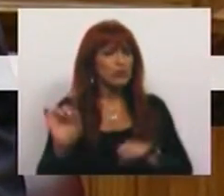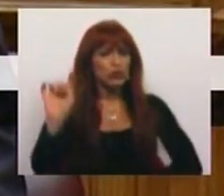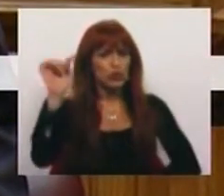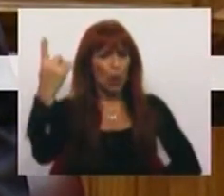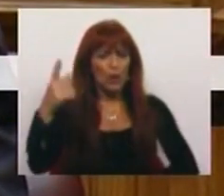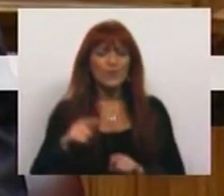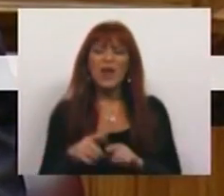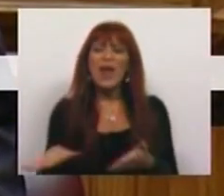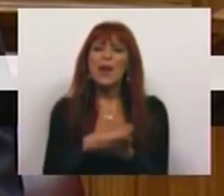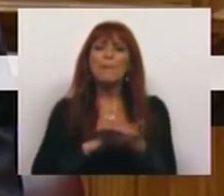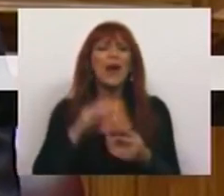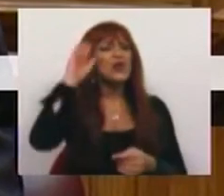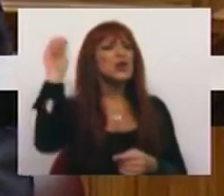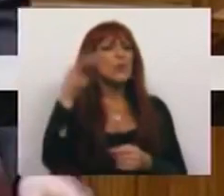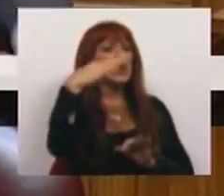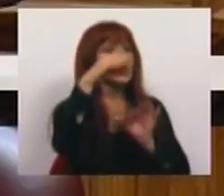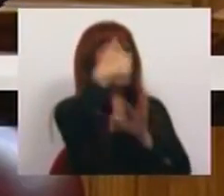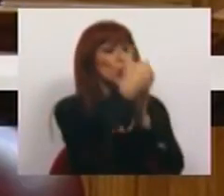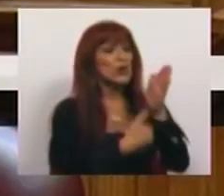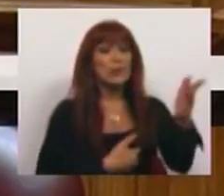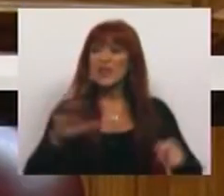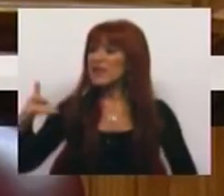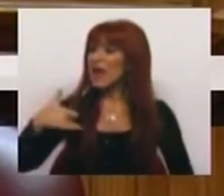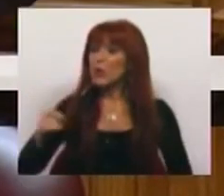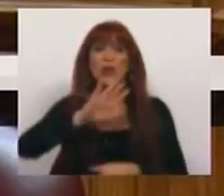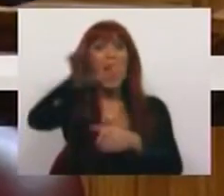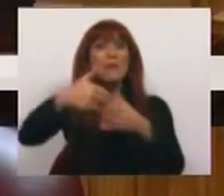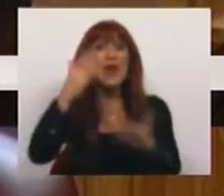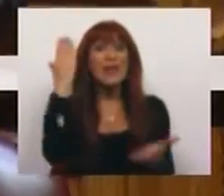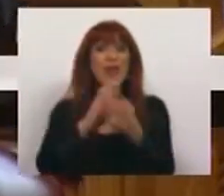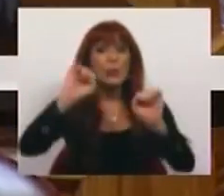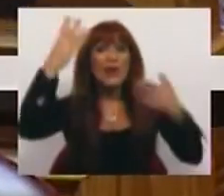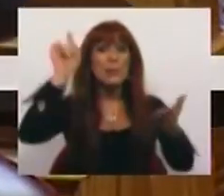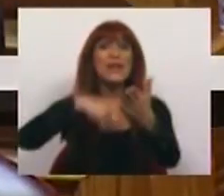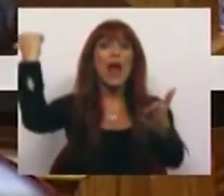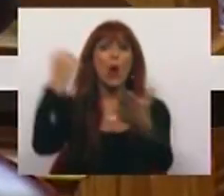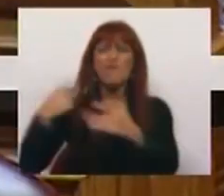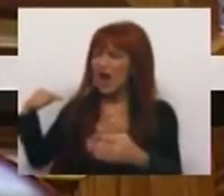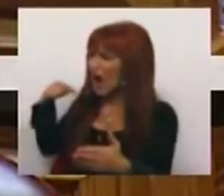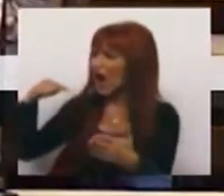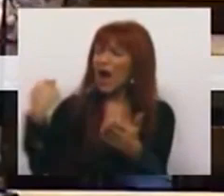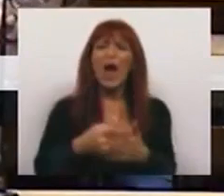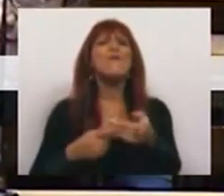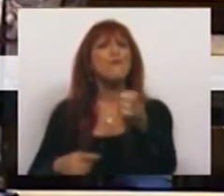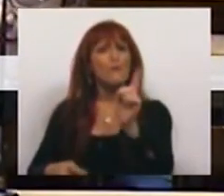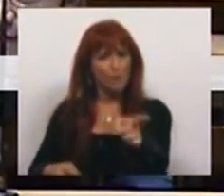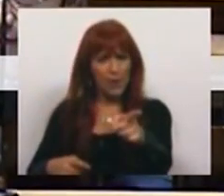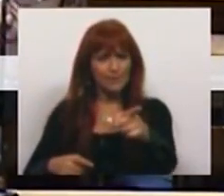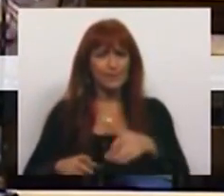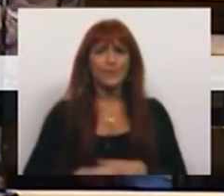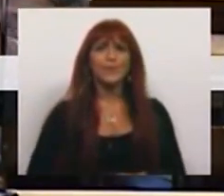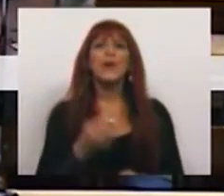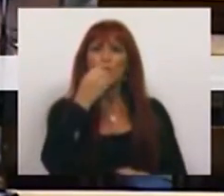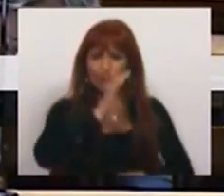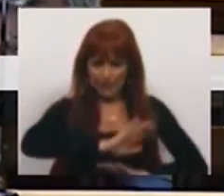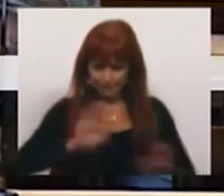informalmente na base de uma sugestão do Tribunal Constitucional em que o CDS participou do princípio ao fim. Do princípio ao fim. Muito